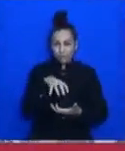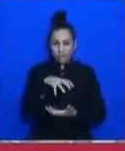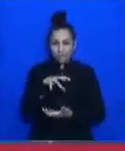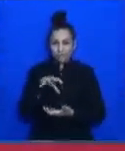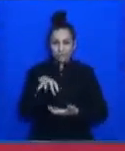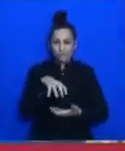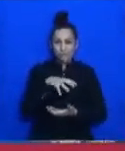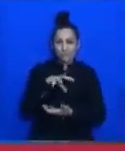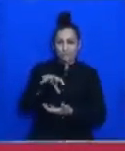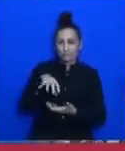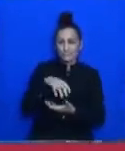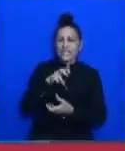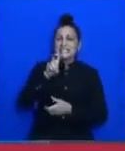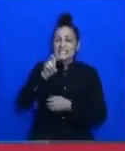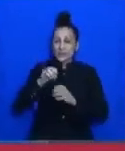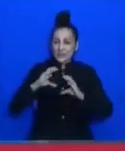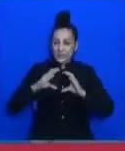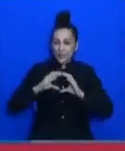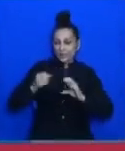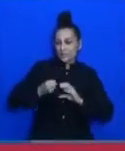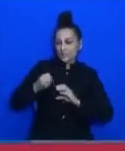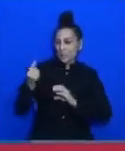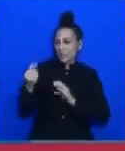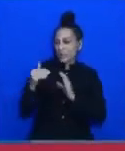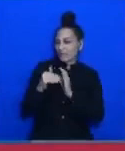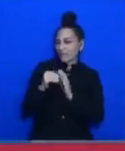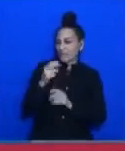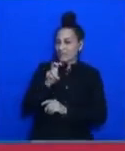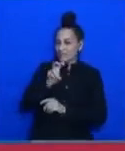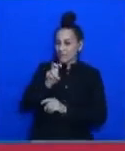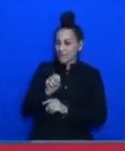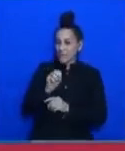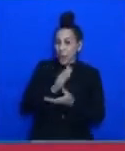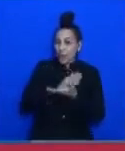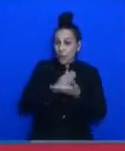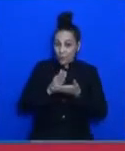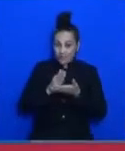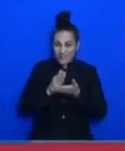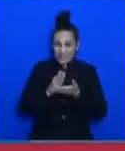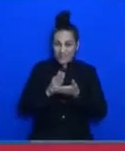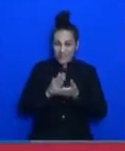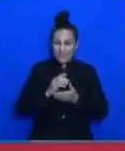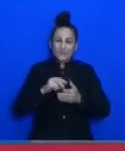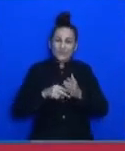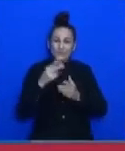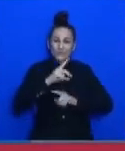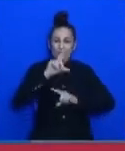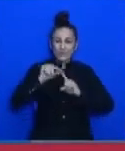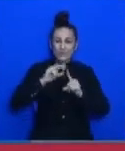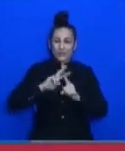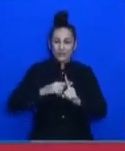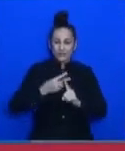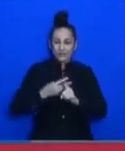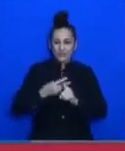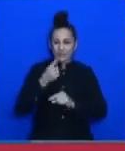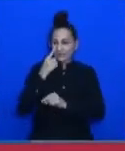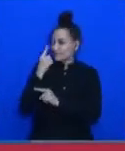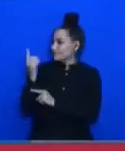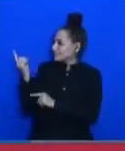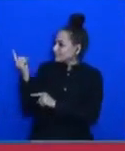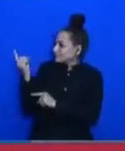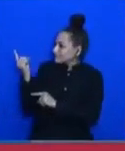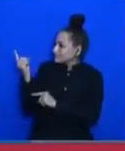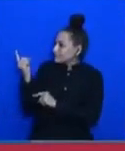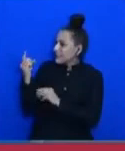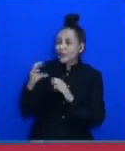recarregado, embaralhando 50 bolas numeradas de 01 a 50. Começou o segundo sorteio da dupla cena.